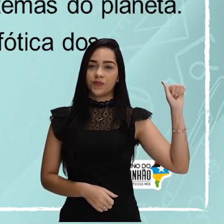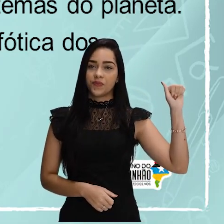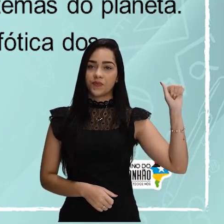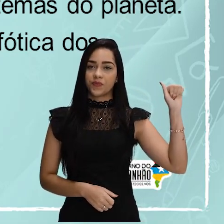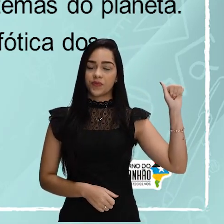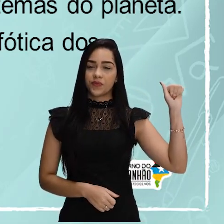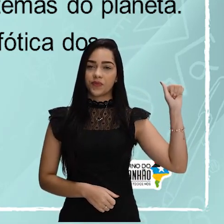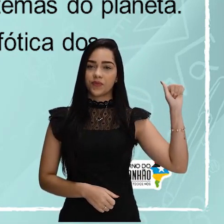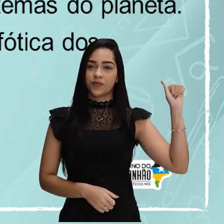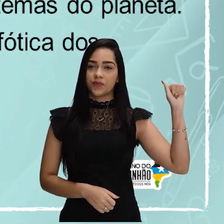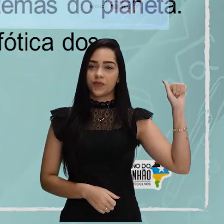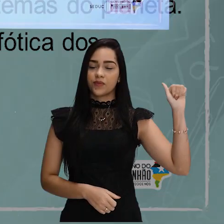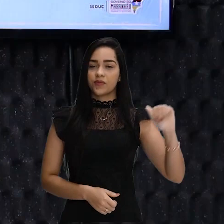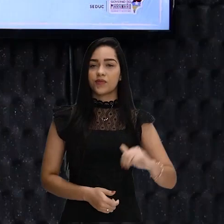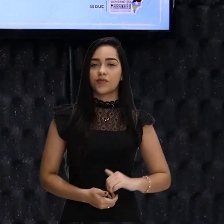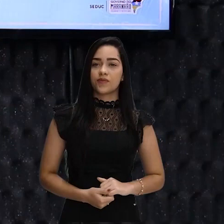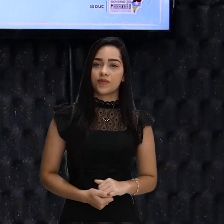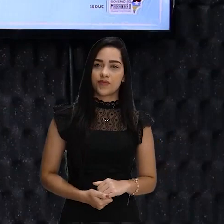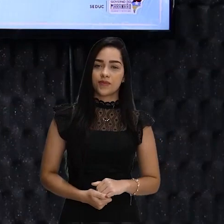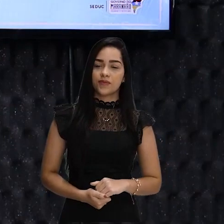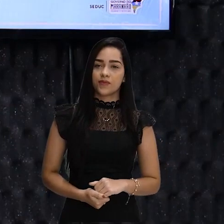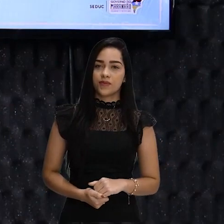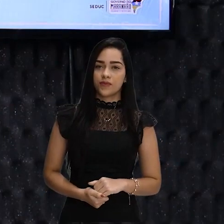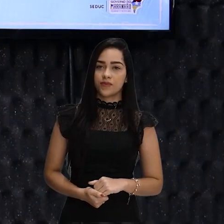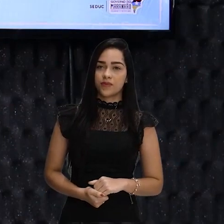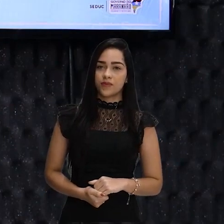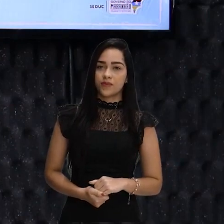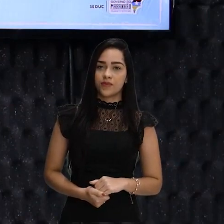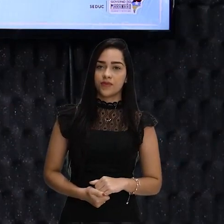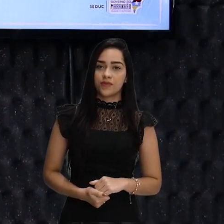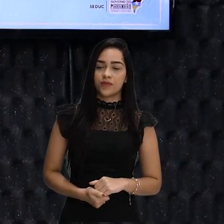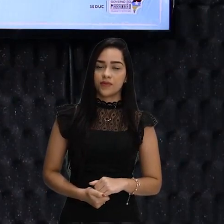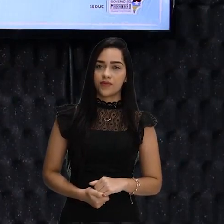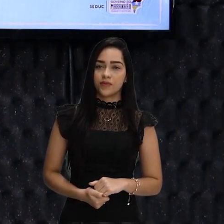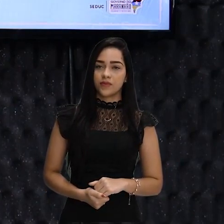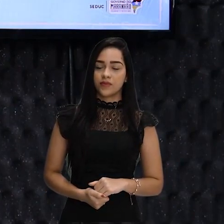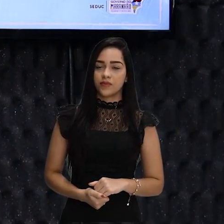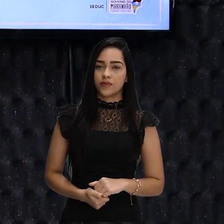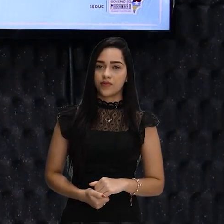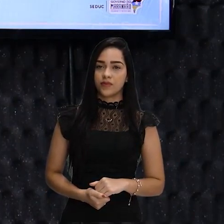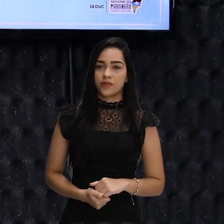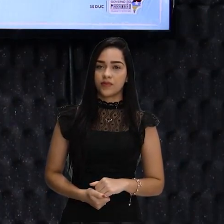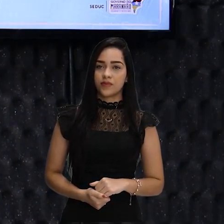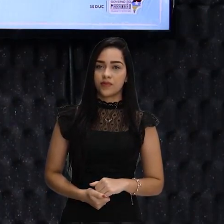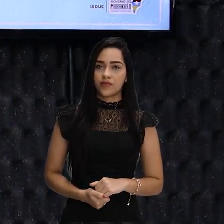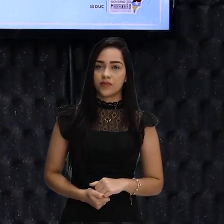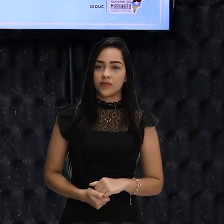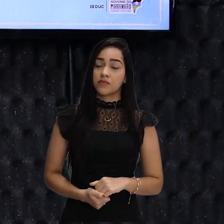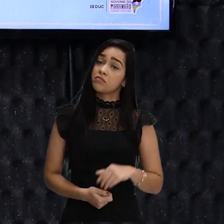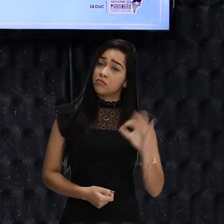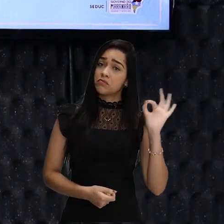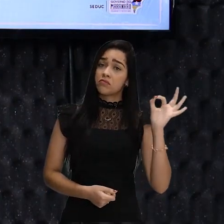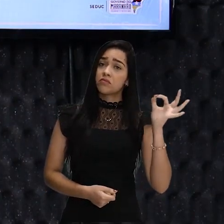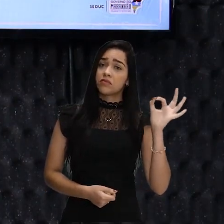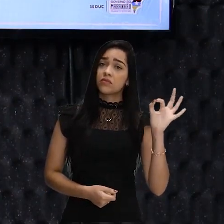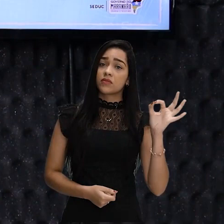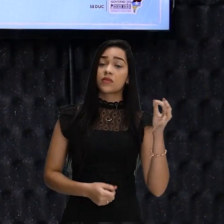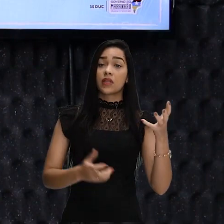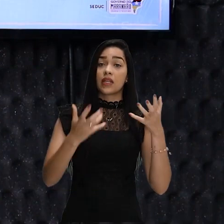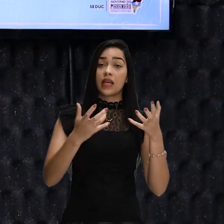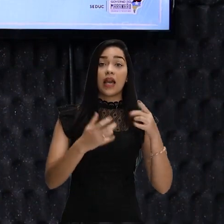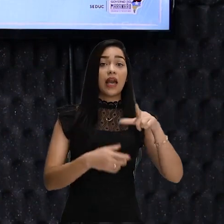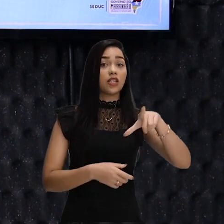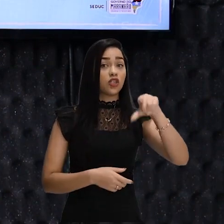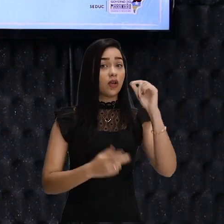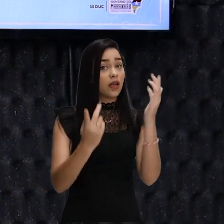vivos. Diz respeito às regiões do planeta que possuem seres vivos? Correto. Ele quer a alternativa incorreta, né? Onde